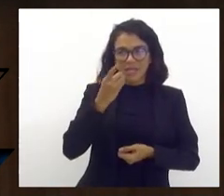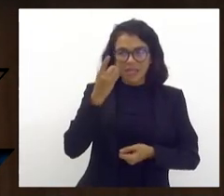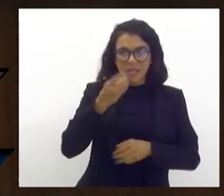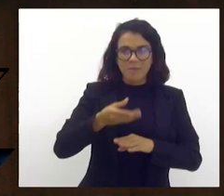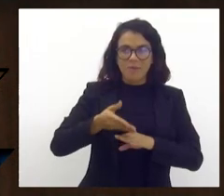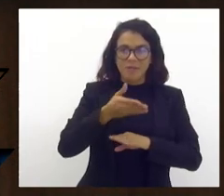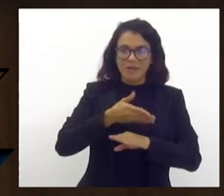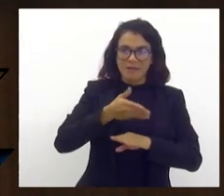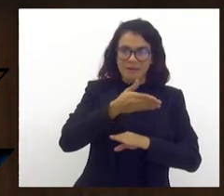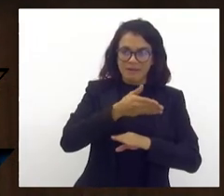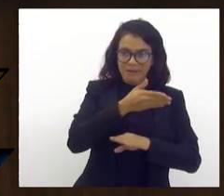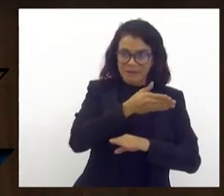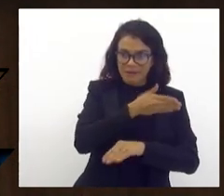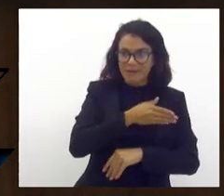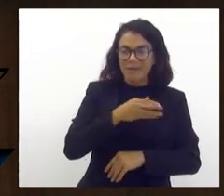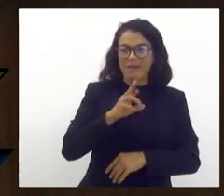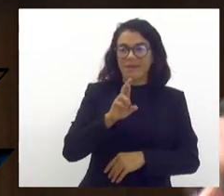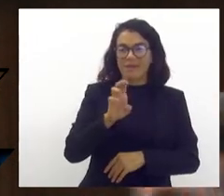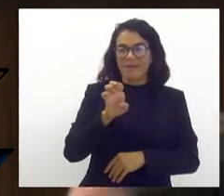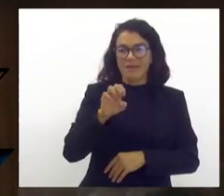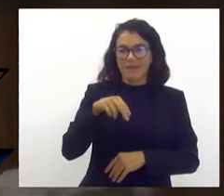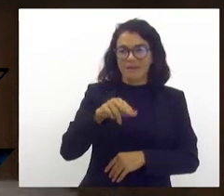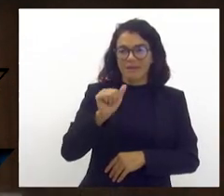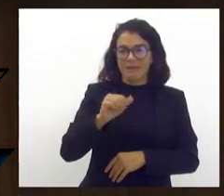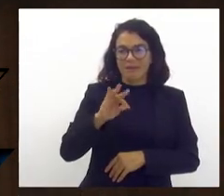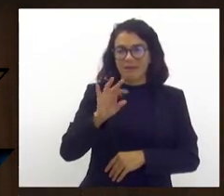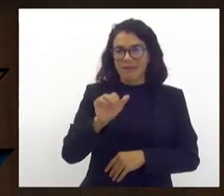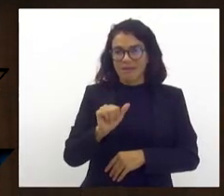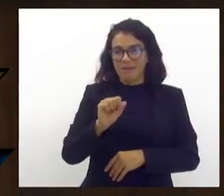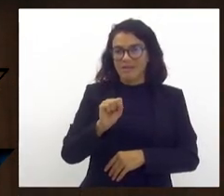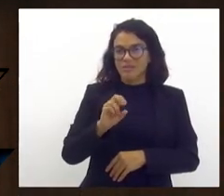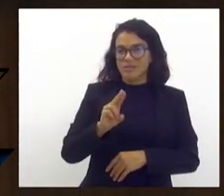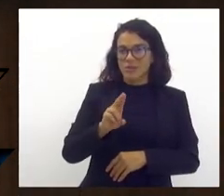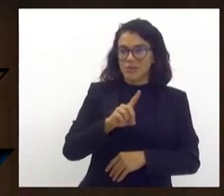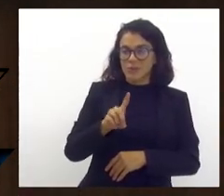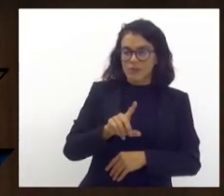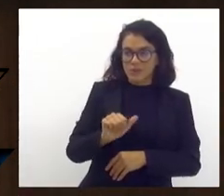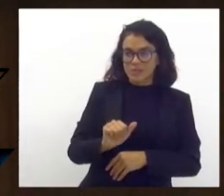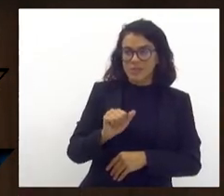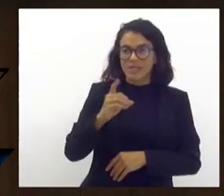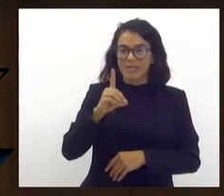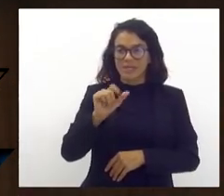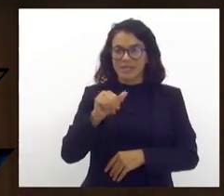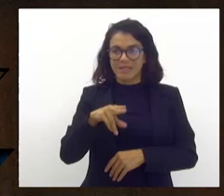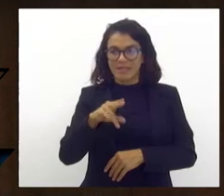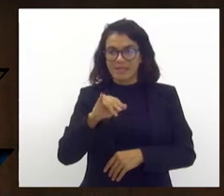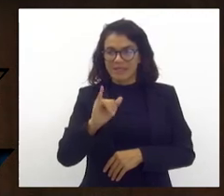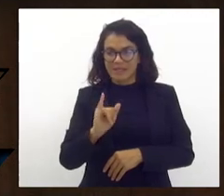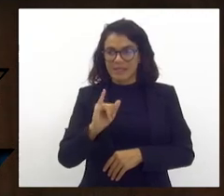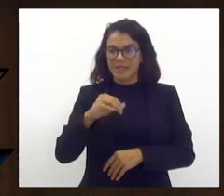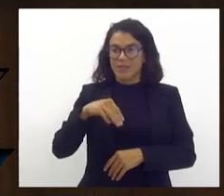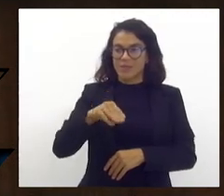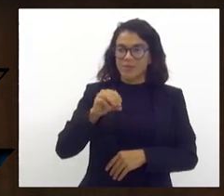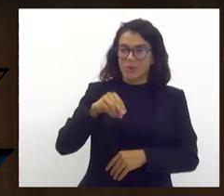precederam, a deputada Renata Souza, a deputada Dani Balbi, Dani Monteiro,